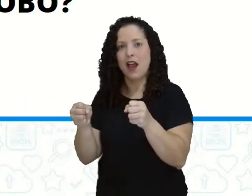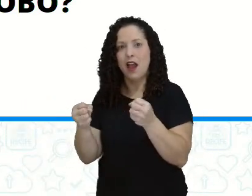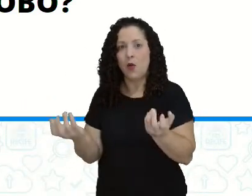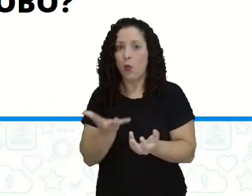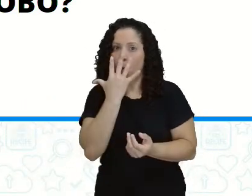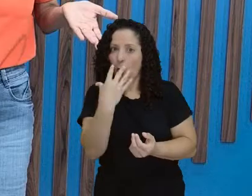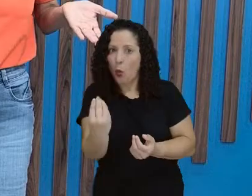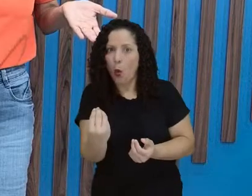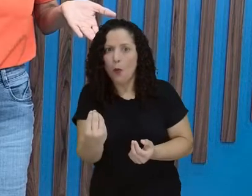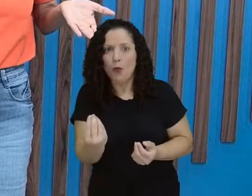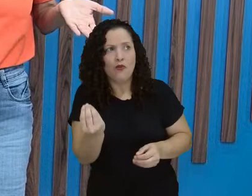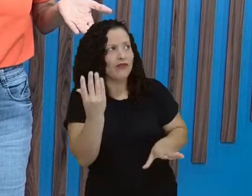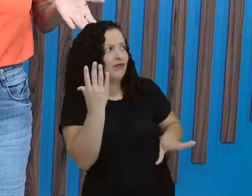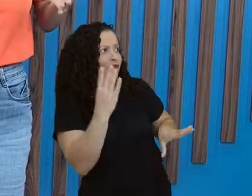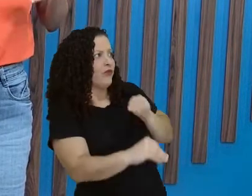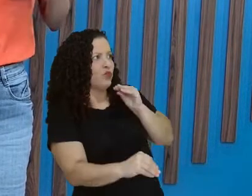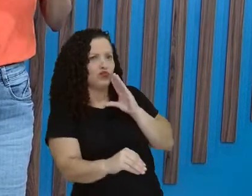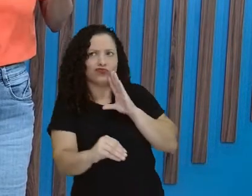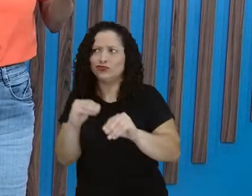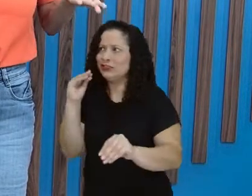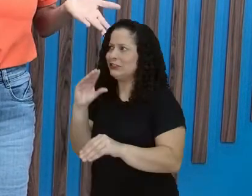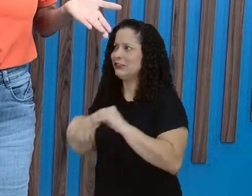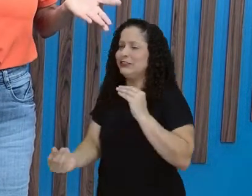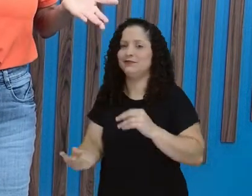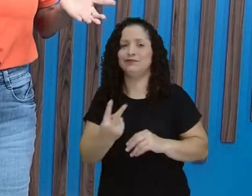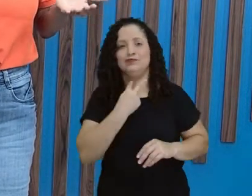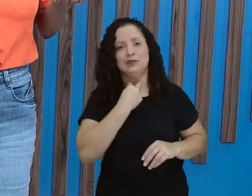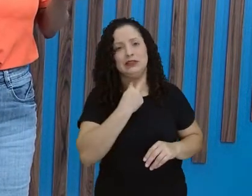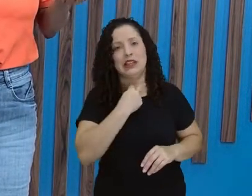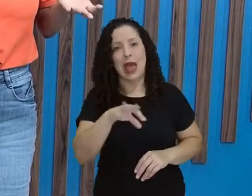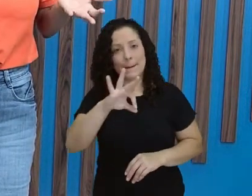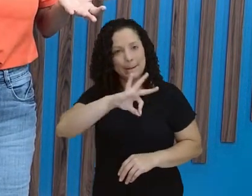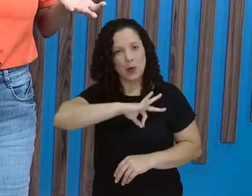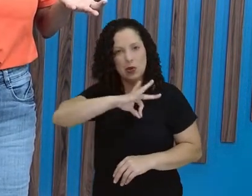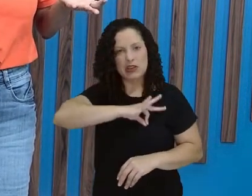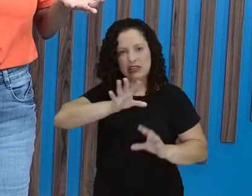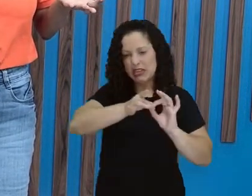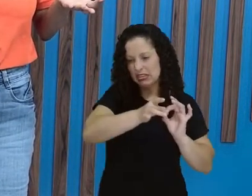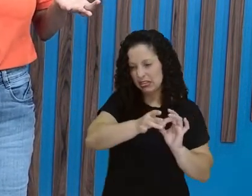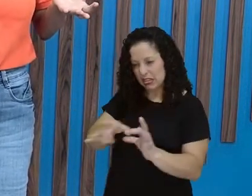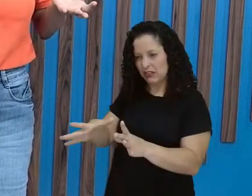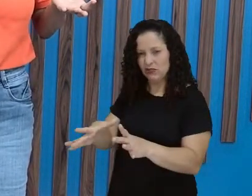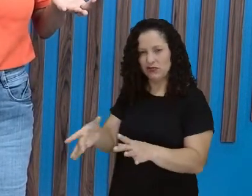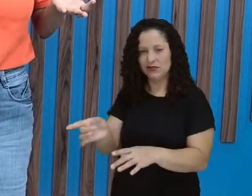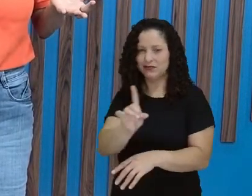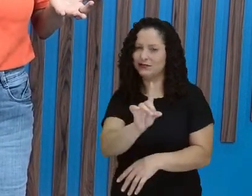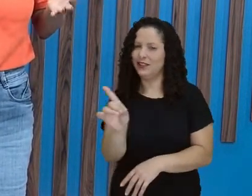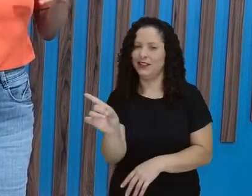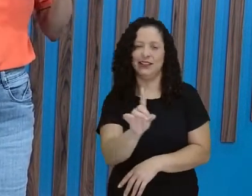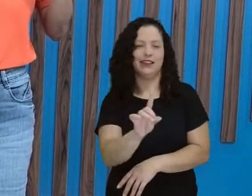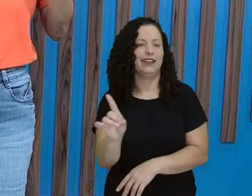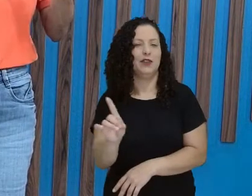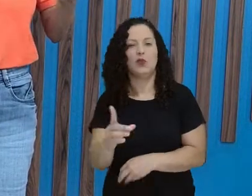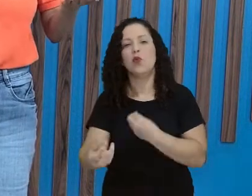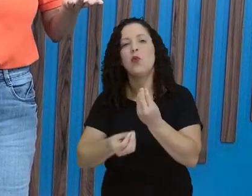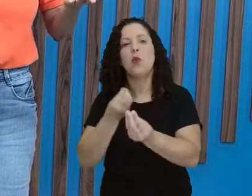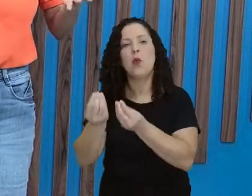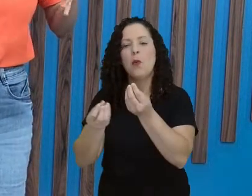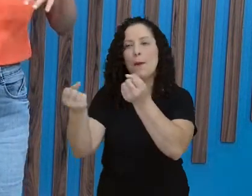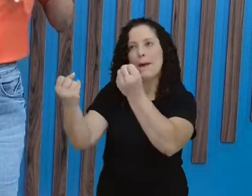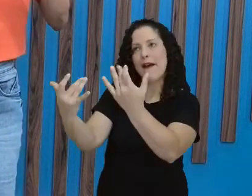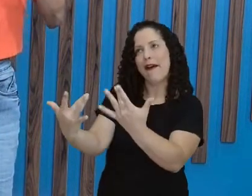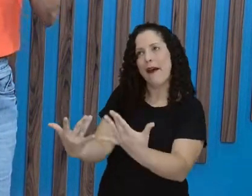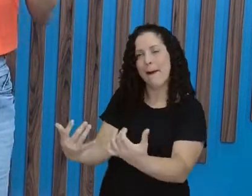tinha como se defender. A polícia não ia aceitar aquela versão dele, não é? De contar